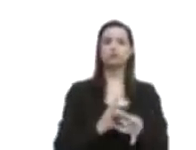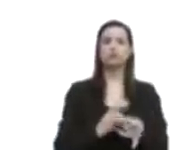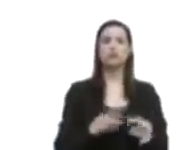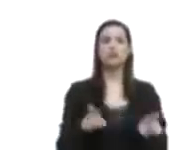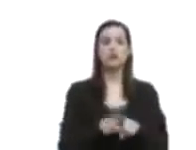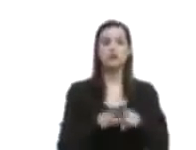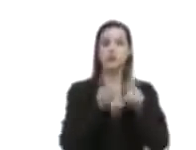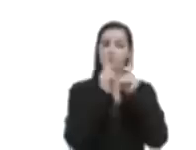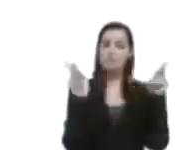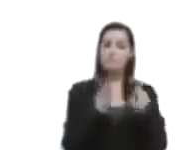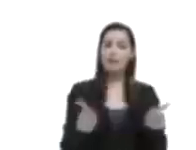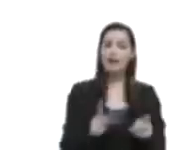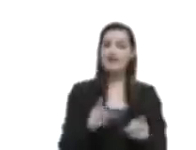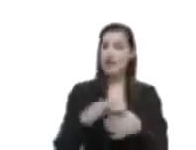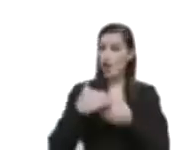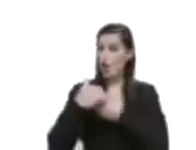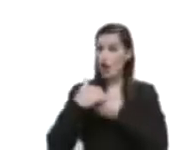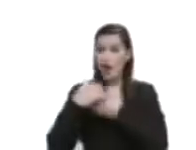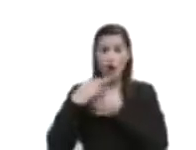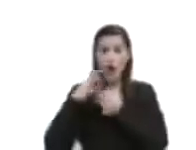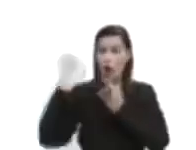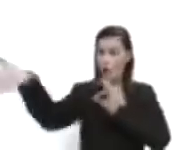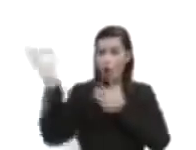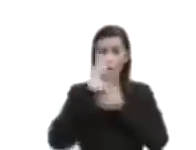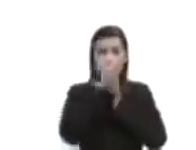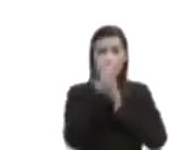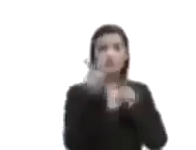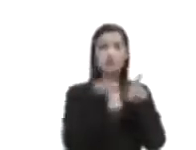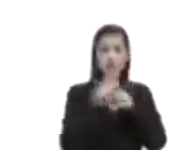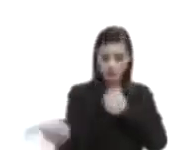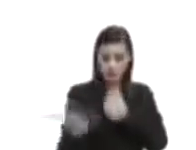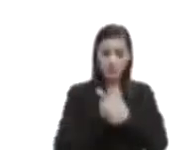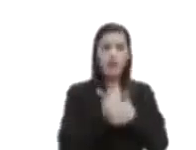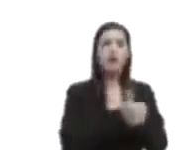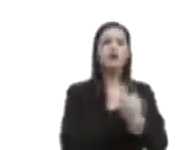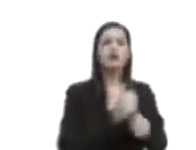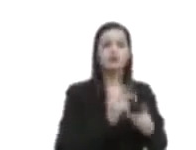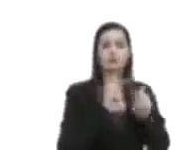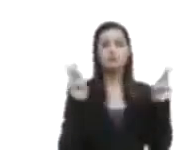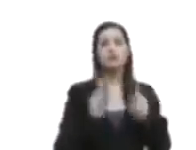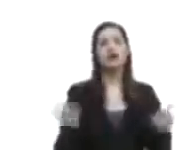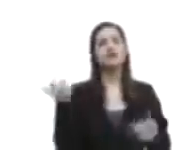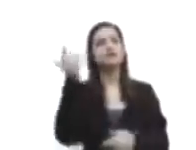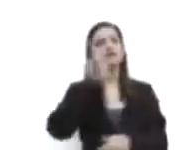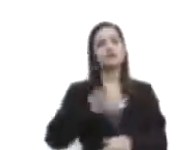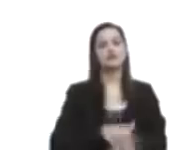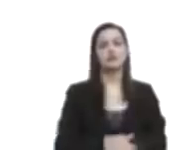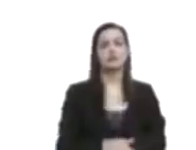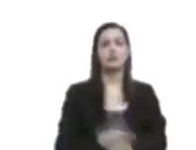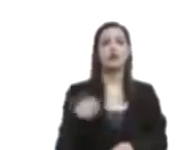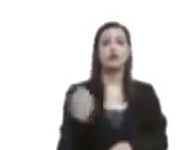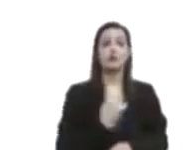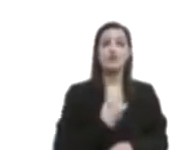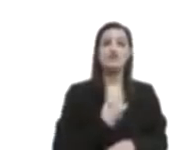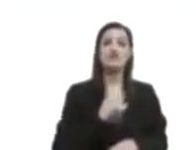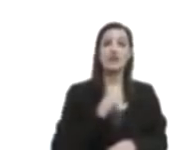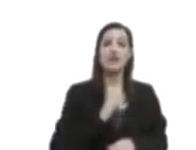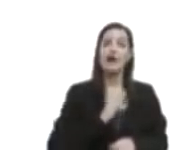estavam perto, porque por Ele, ambos temos acesso ao Pai em um espírito. O